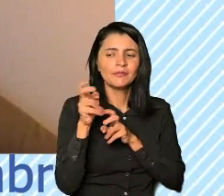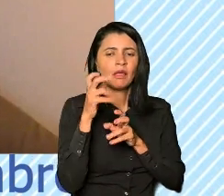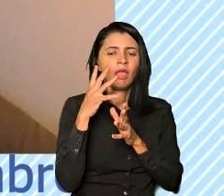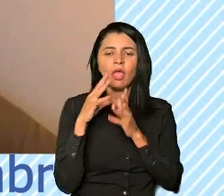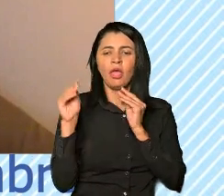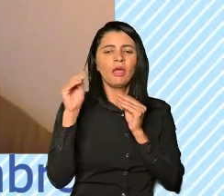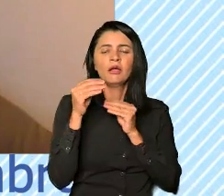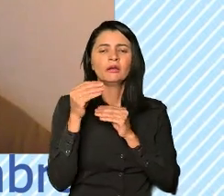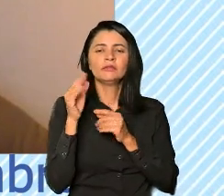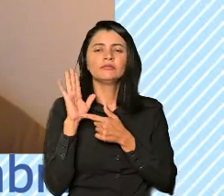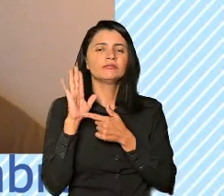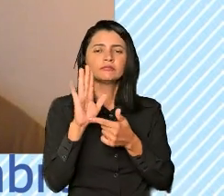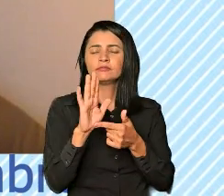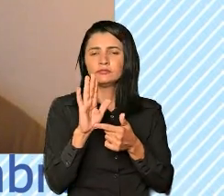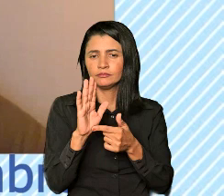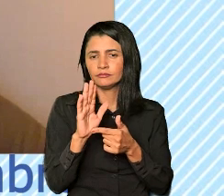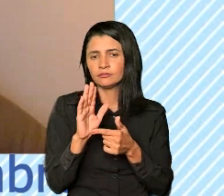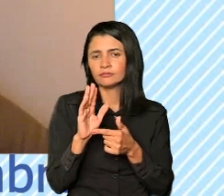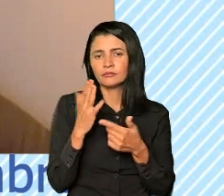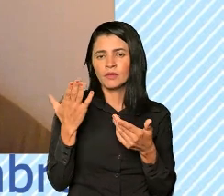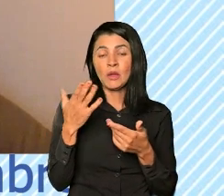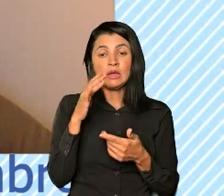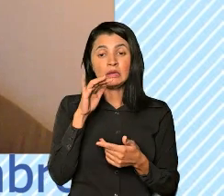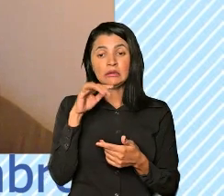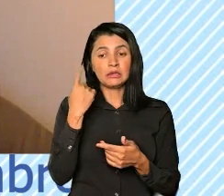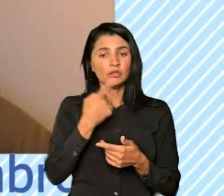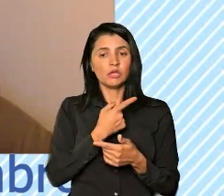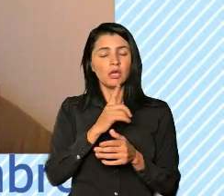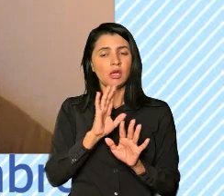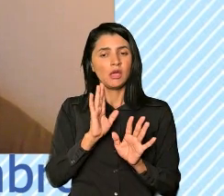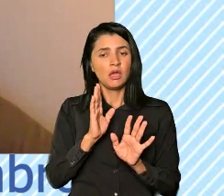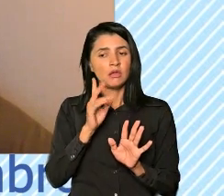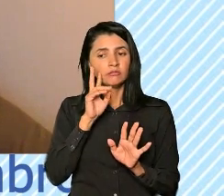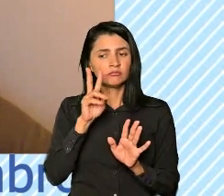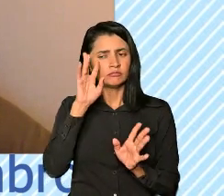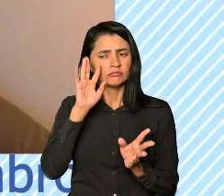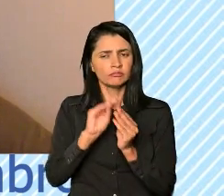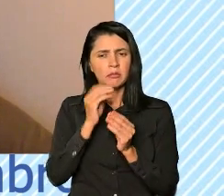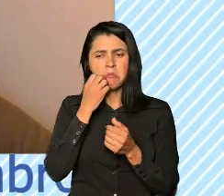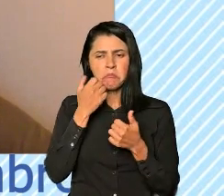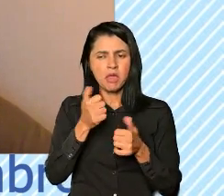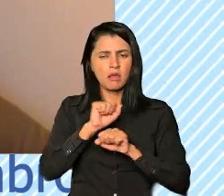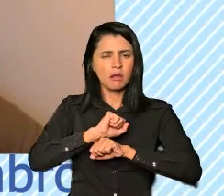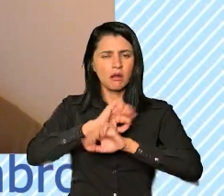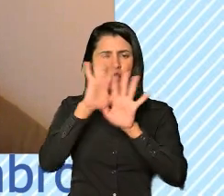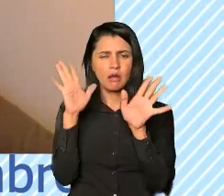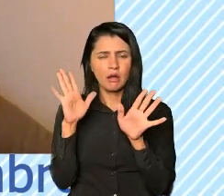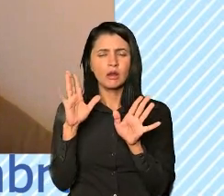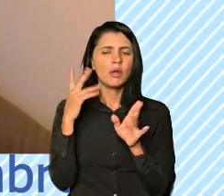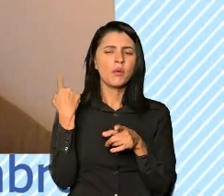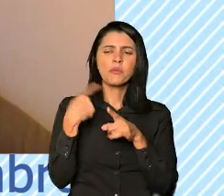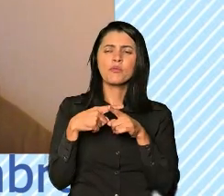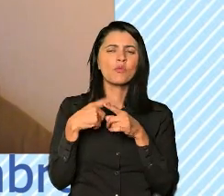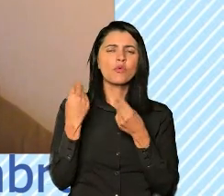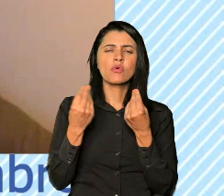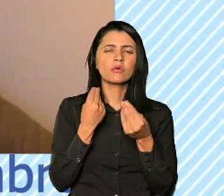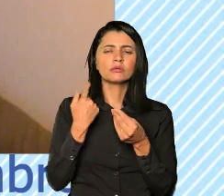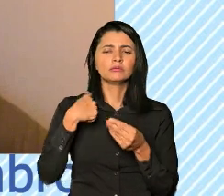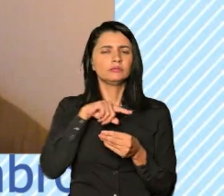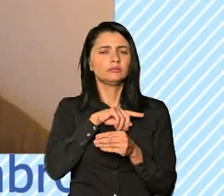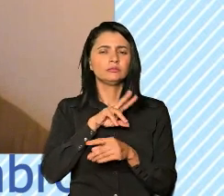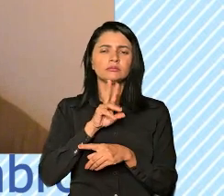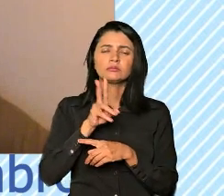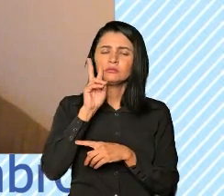percepção. Ou seja, sem a gente bem compreender claramente as razões pelas quais a gente